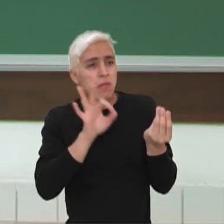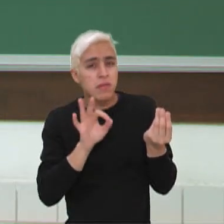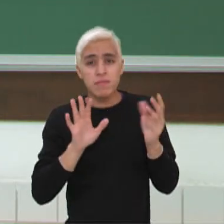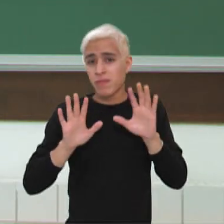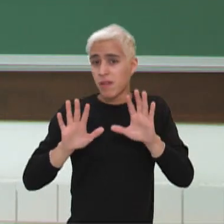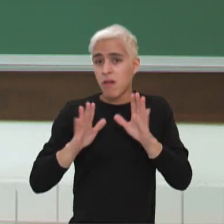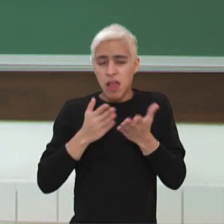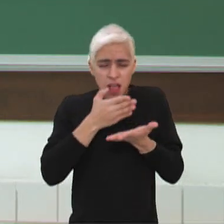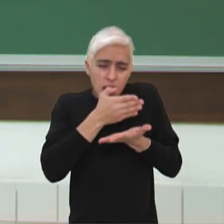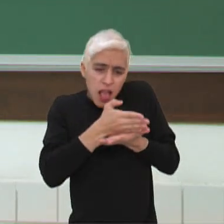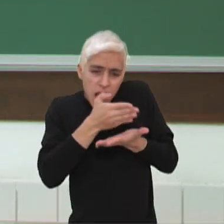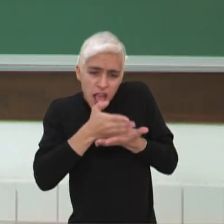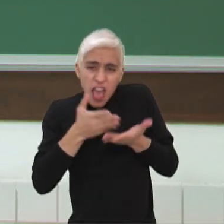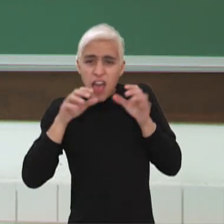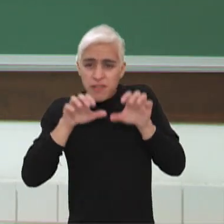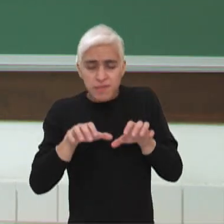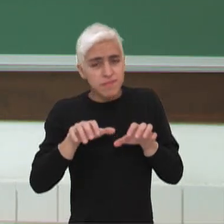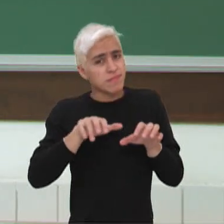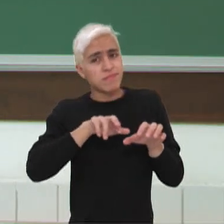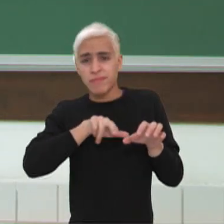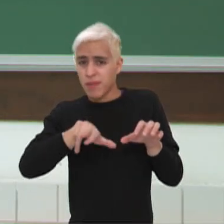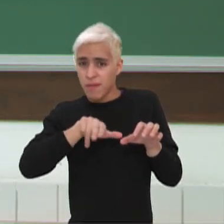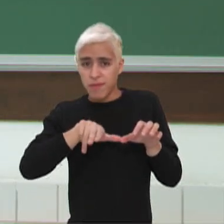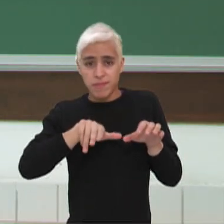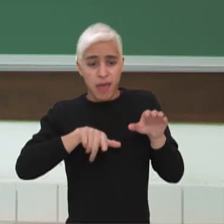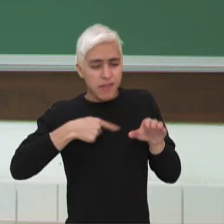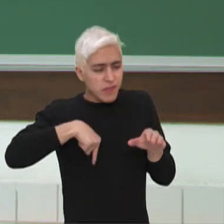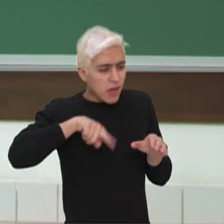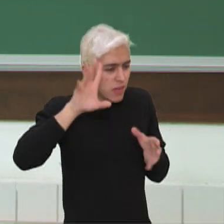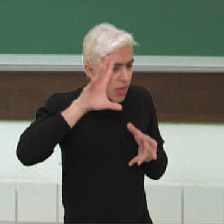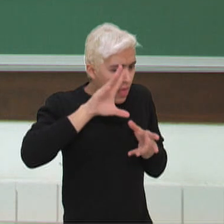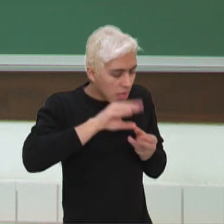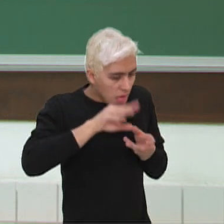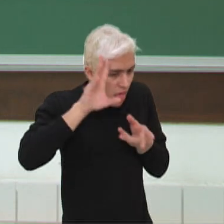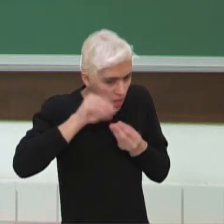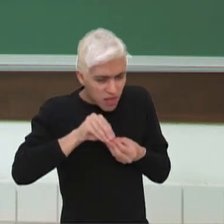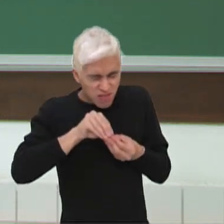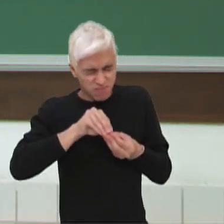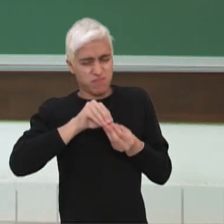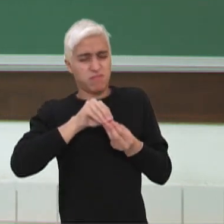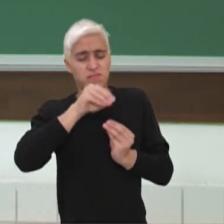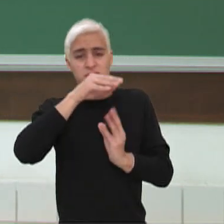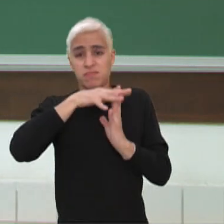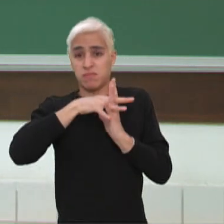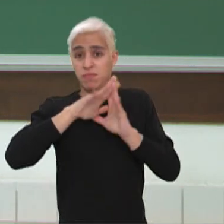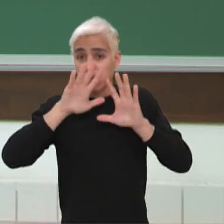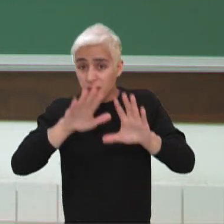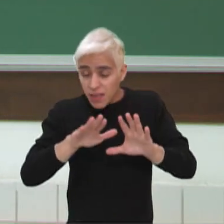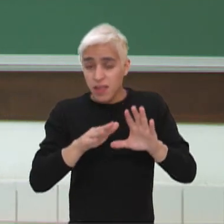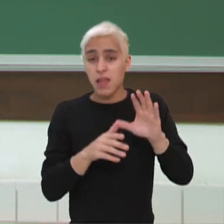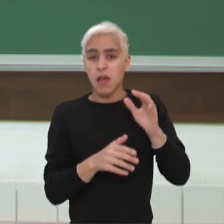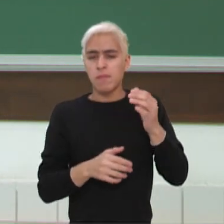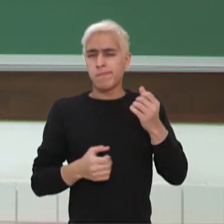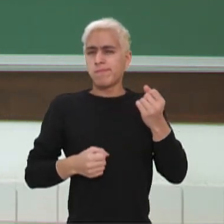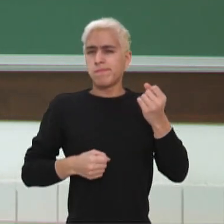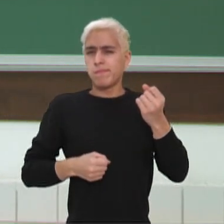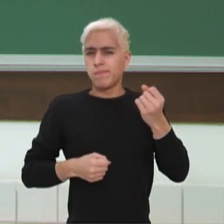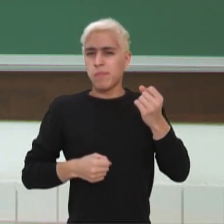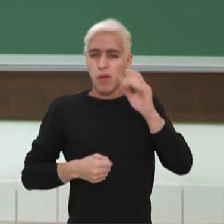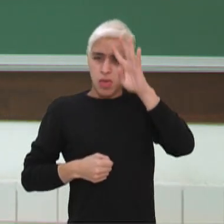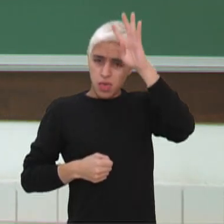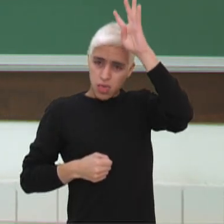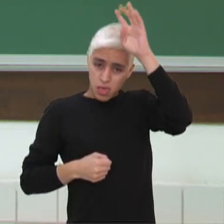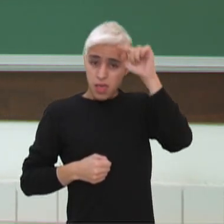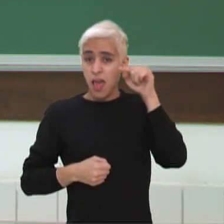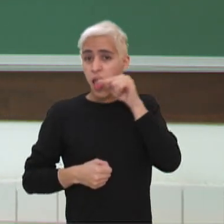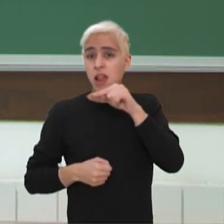tudo é linear do jeito que a gente quer, do que a gente entende. O fato é que Atena, apesar de ser uma divindade feminina, ela tinha